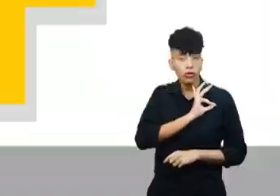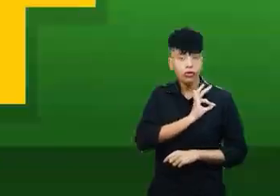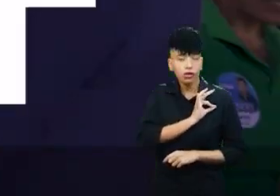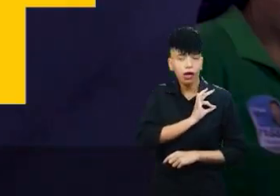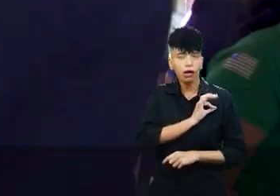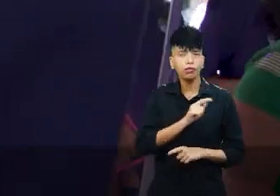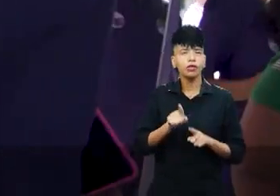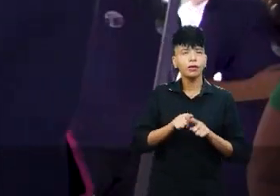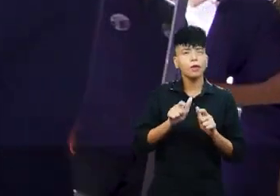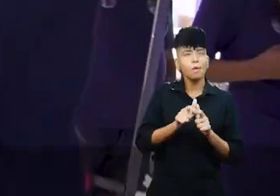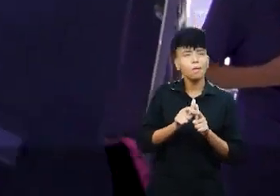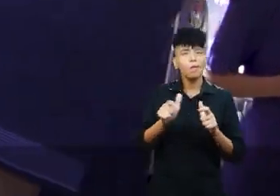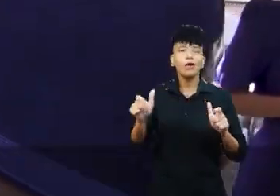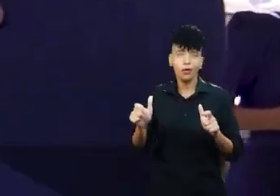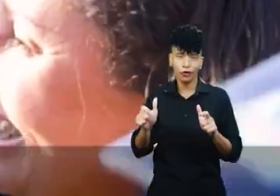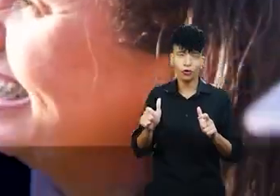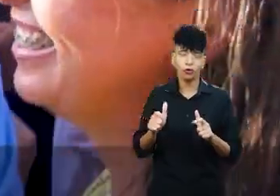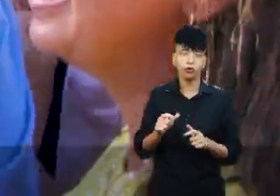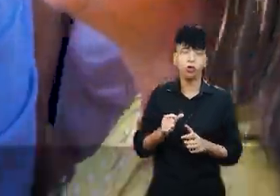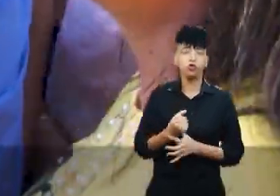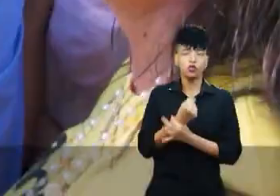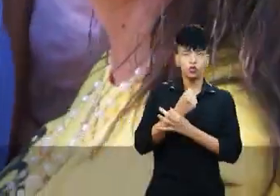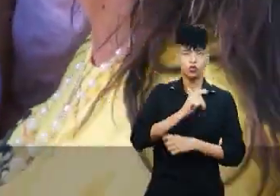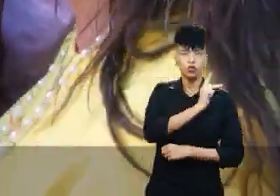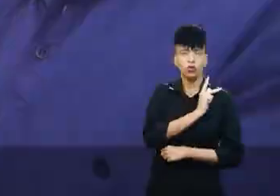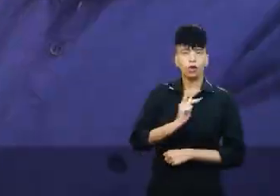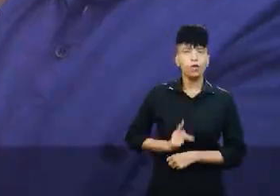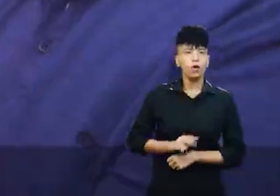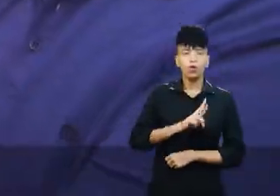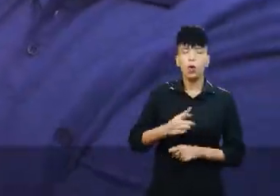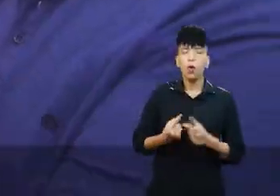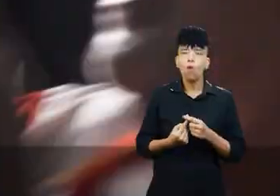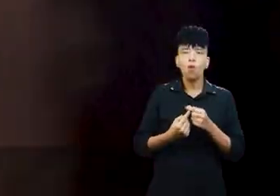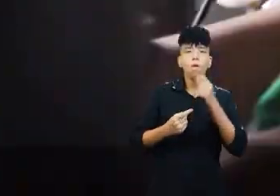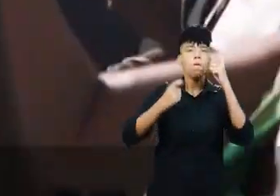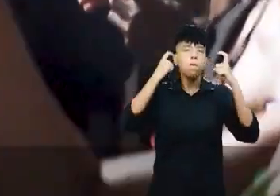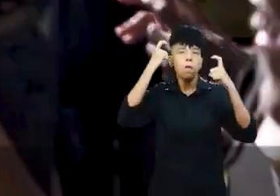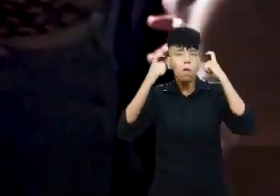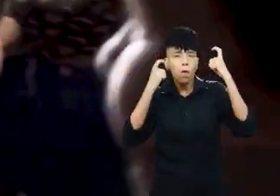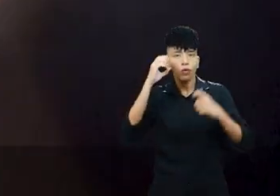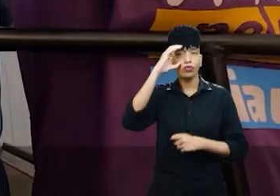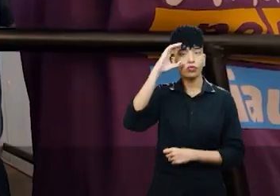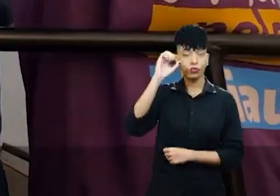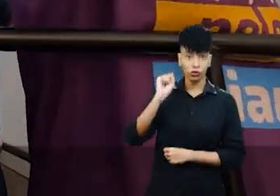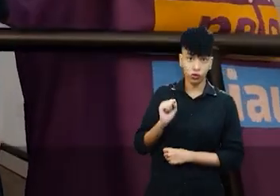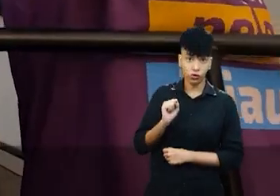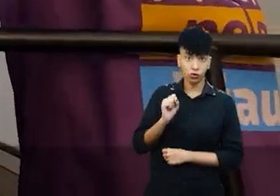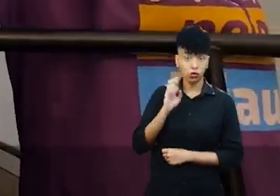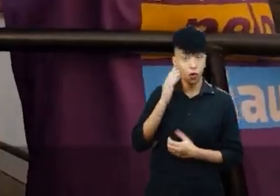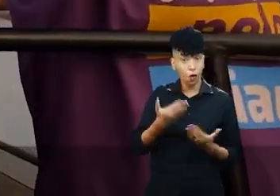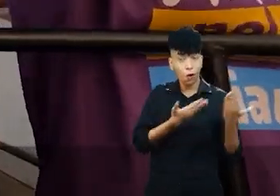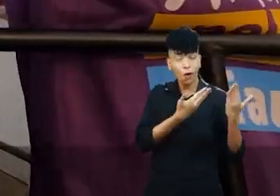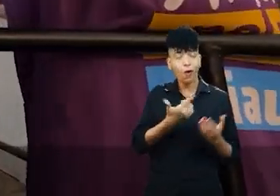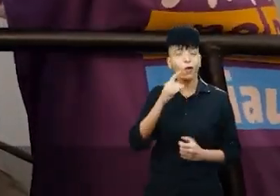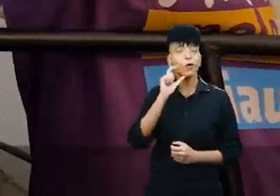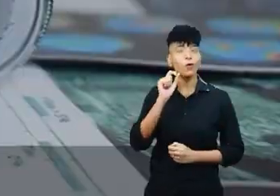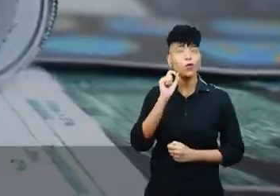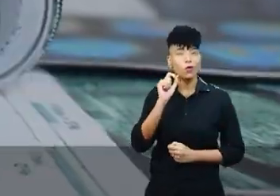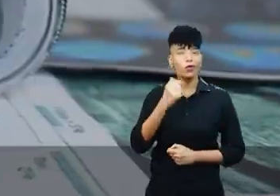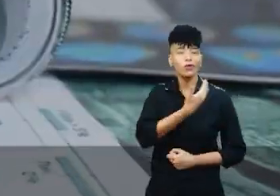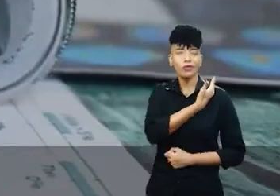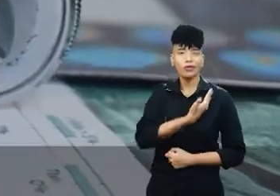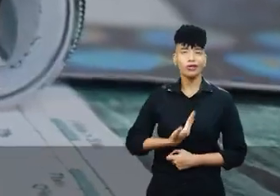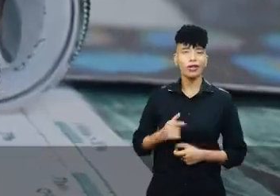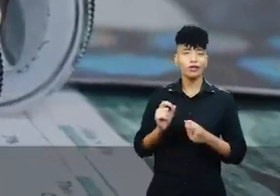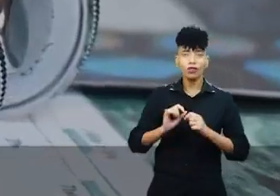número. Segurança pública não é a única preocupação de Silvio Mendes. Olha só o que Silvio governador vai fazer por todo o